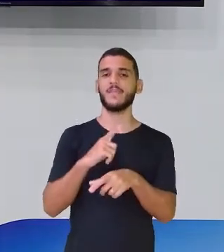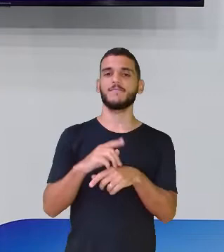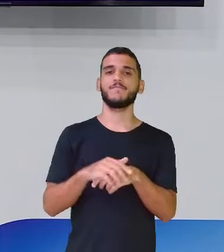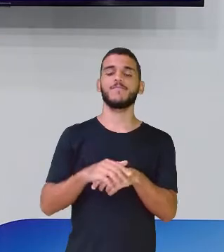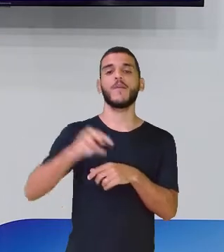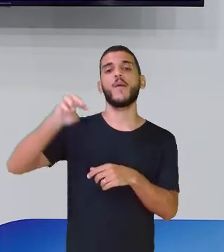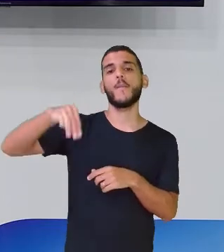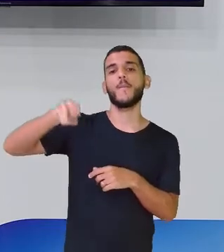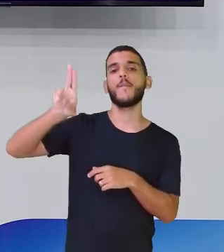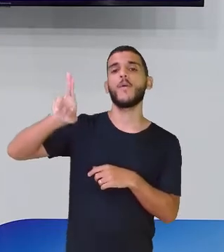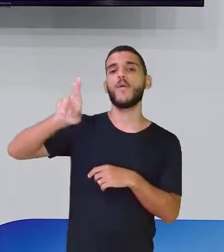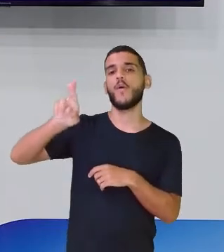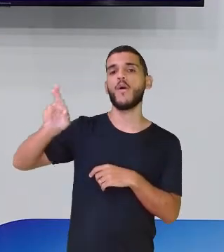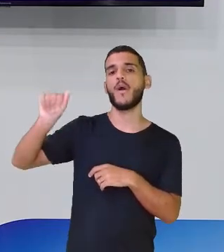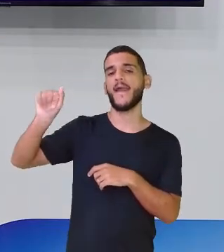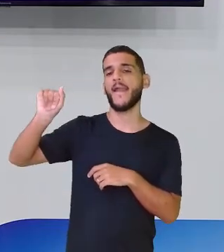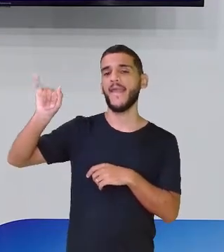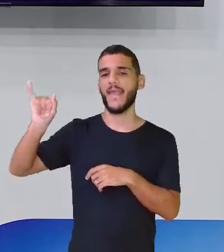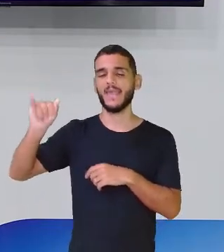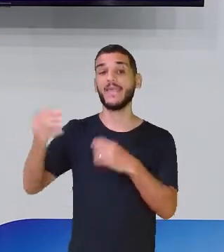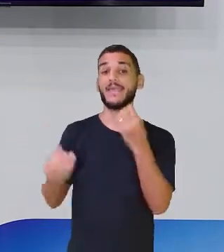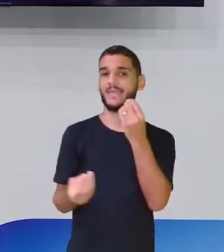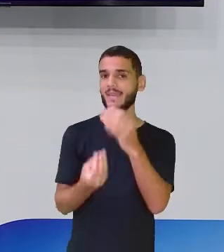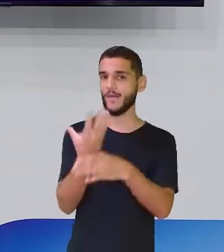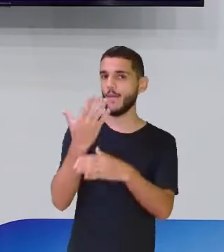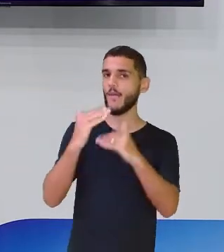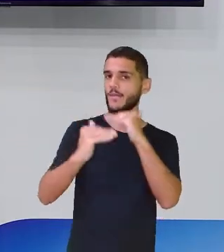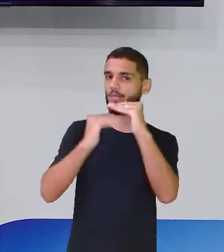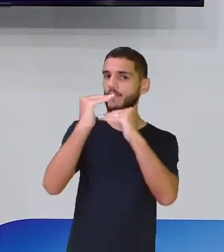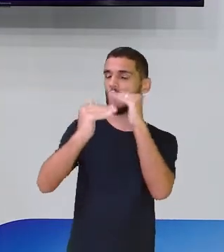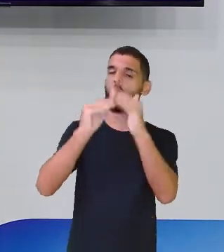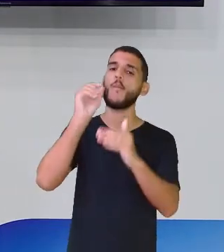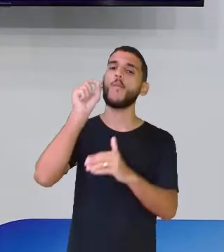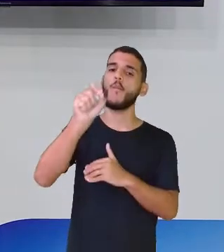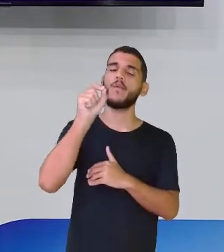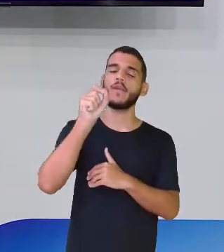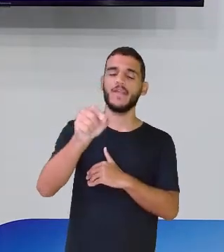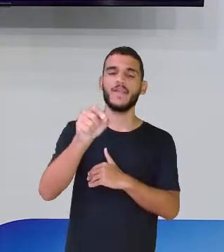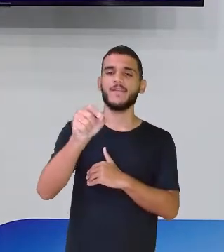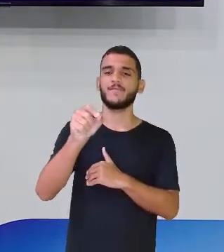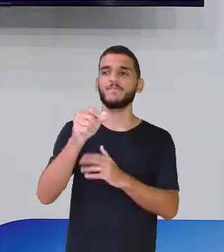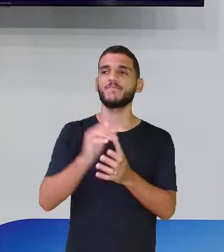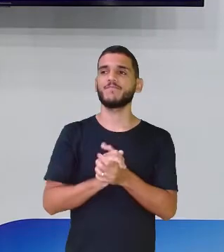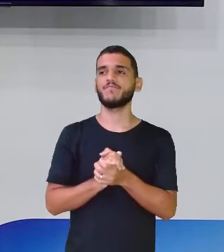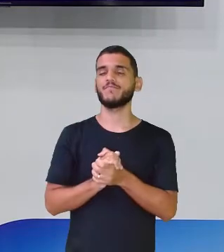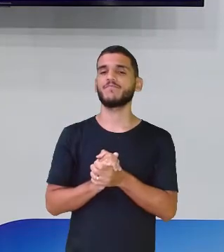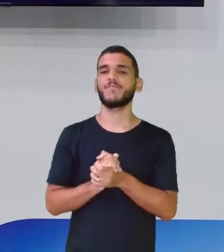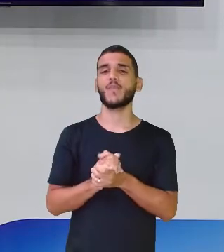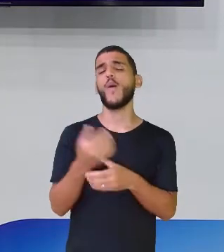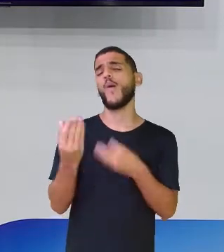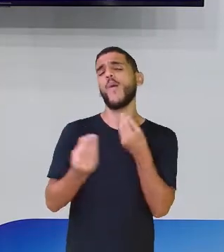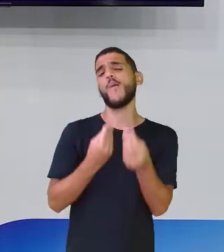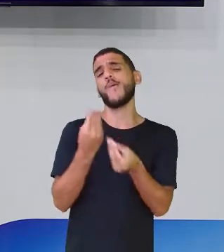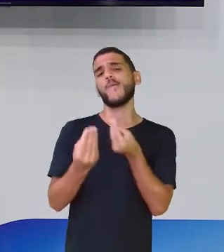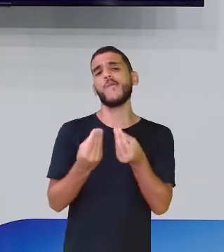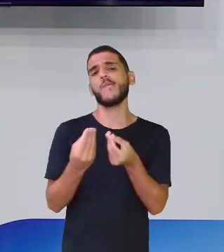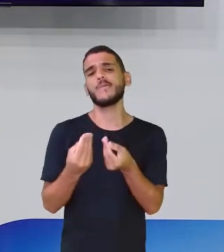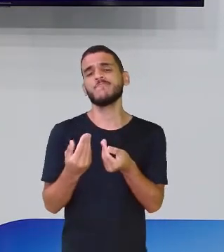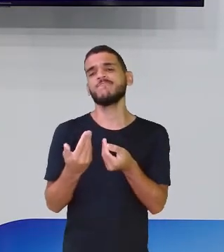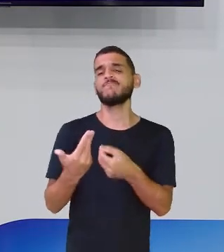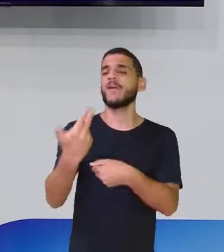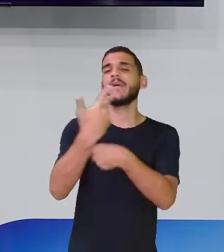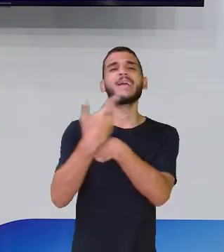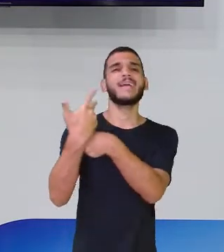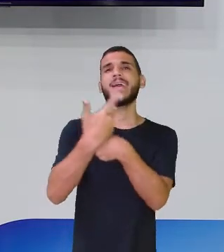criou e ele desenvolveu a coisa de como fazer, como é que eu vou gravar uma